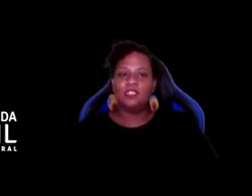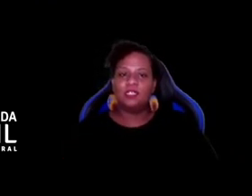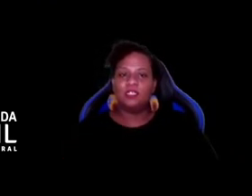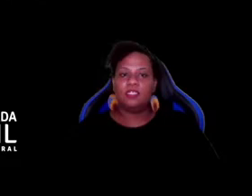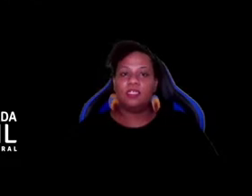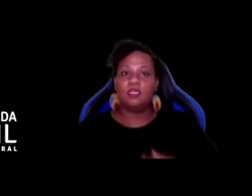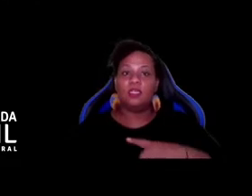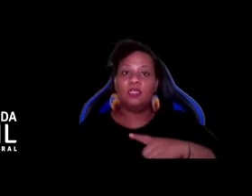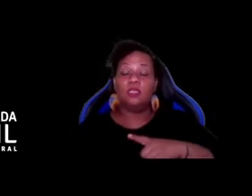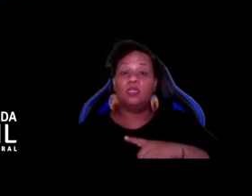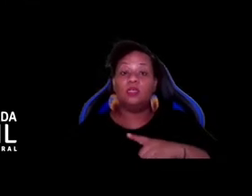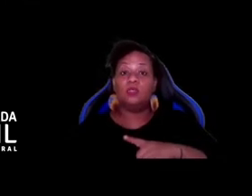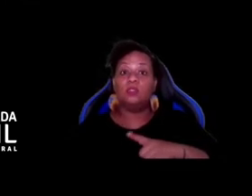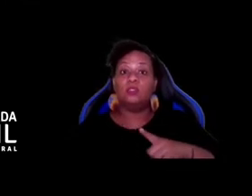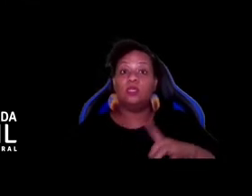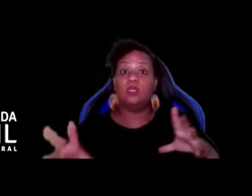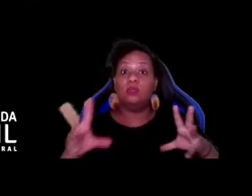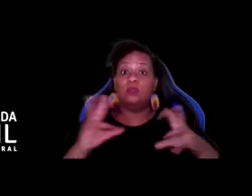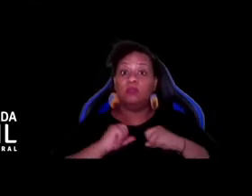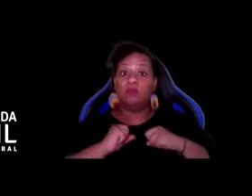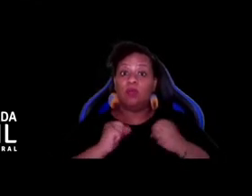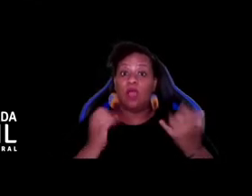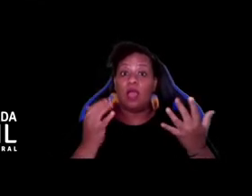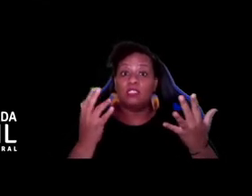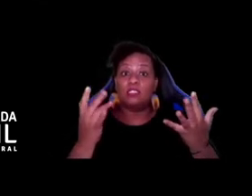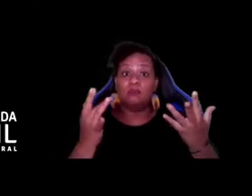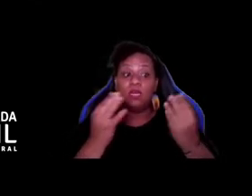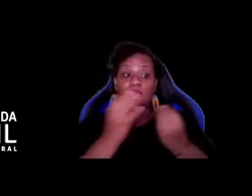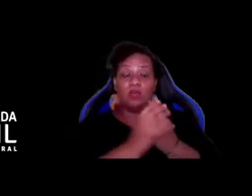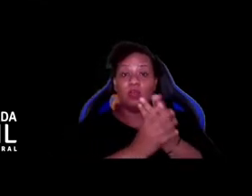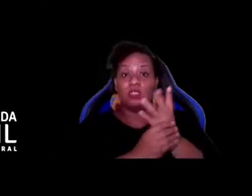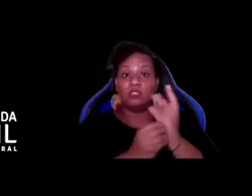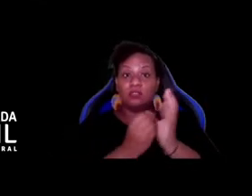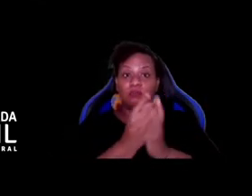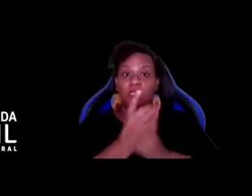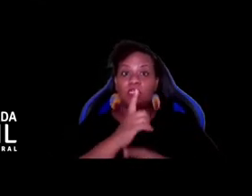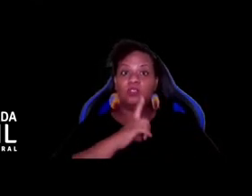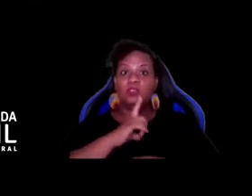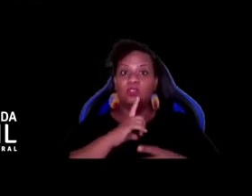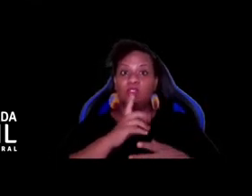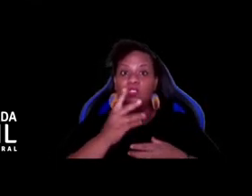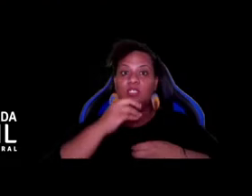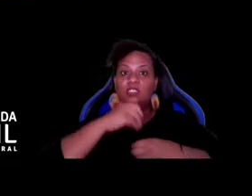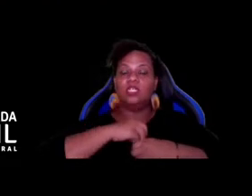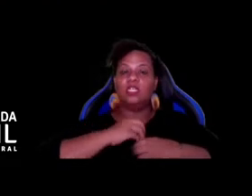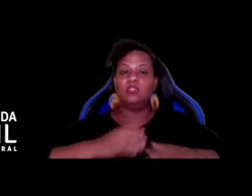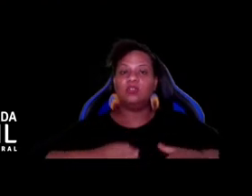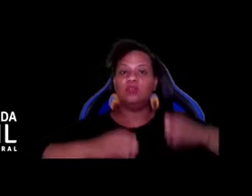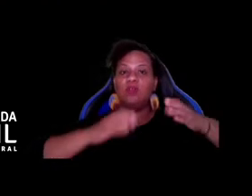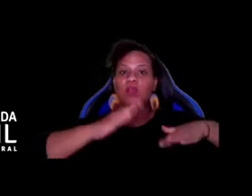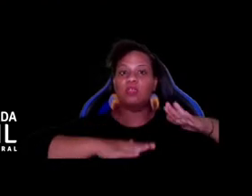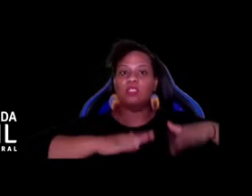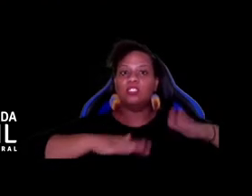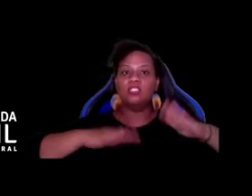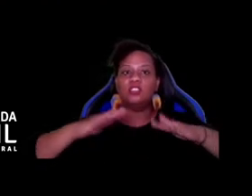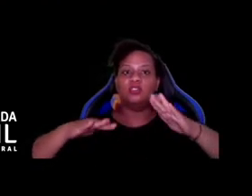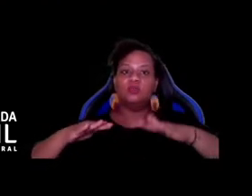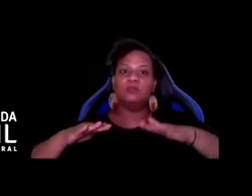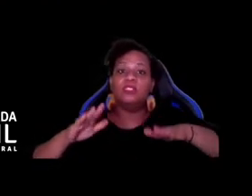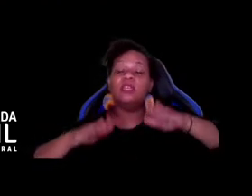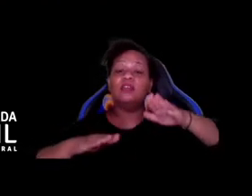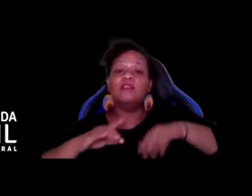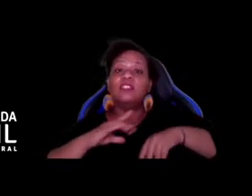incorporavam, as mãos deles incorporavam dentro do instrumento, e tinha um momento que a